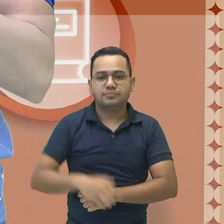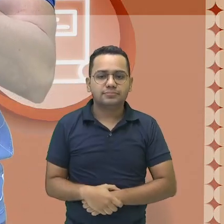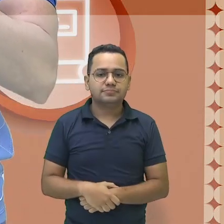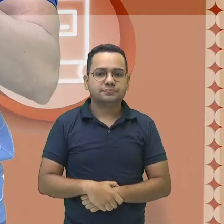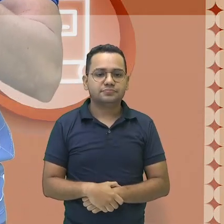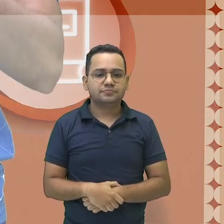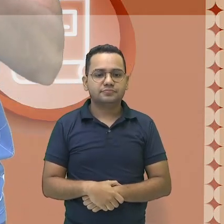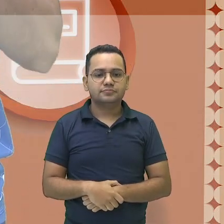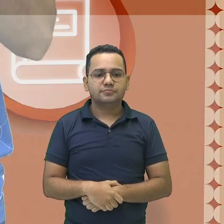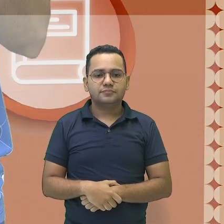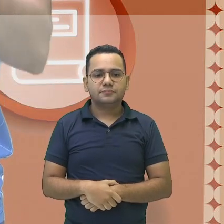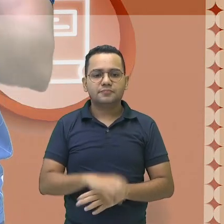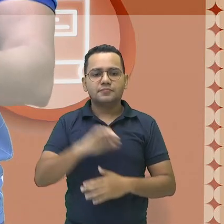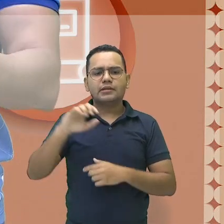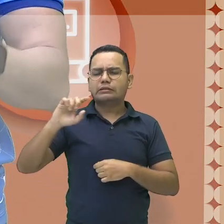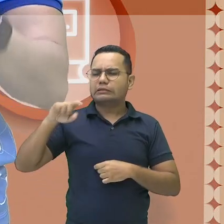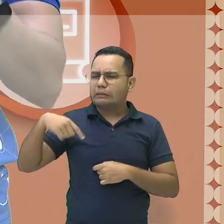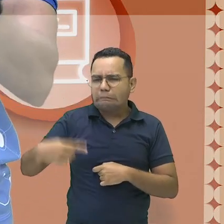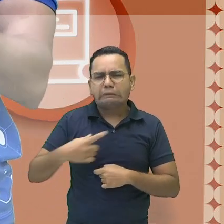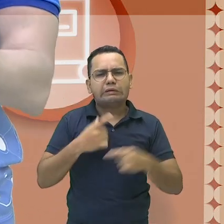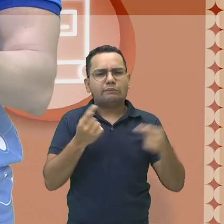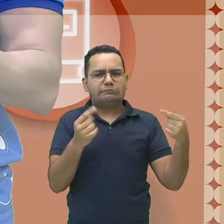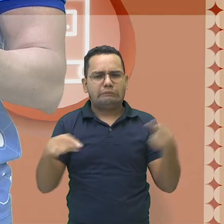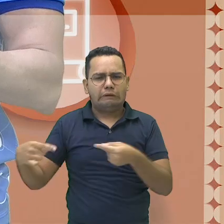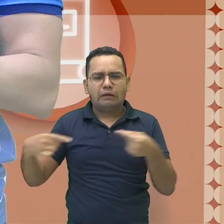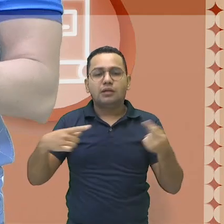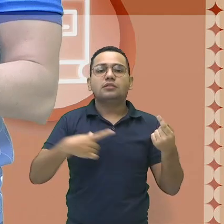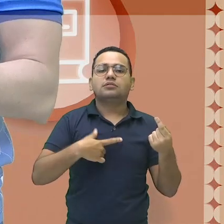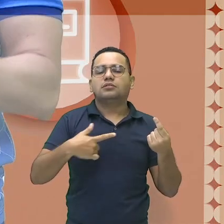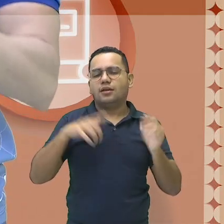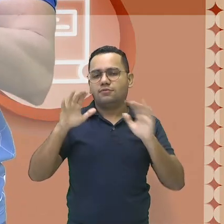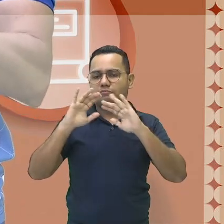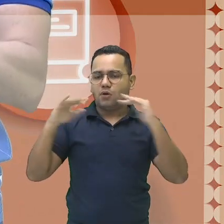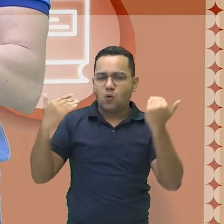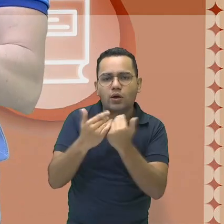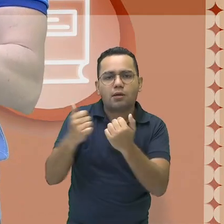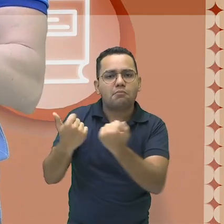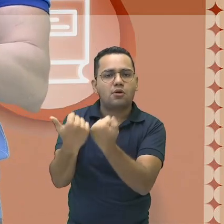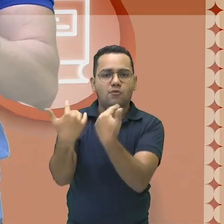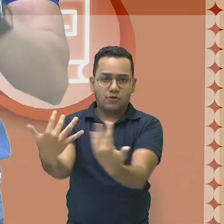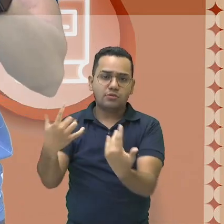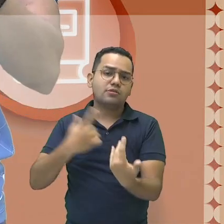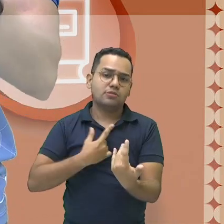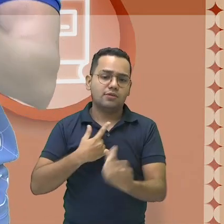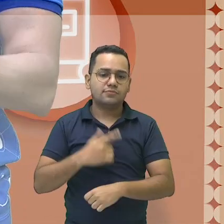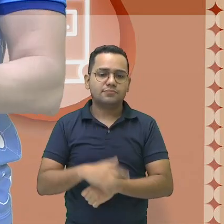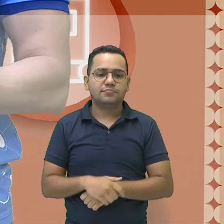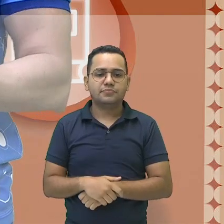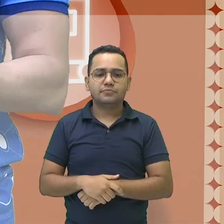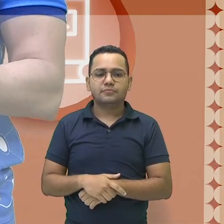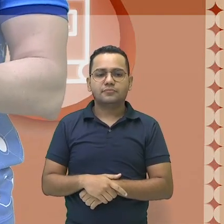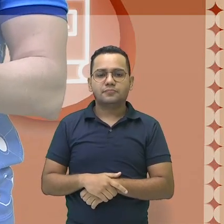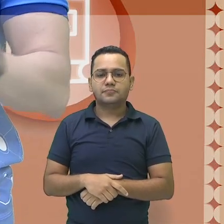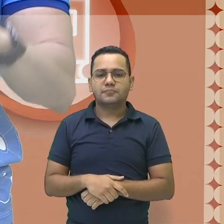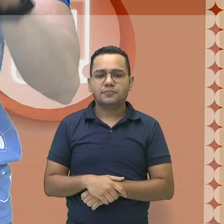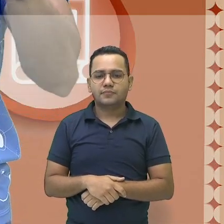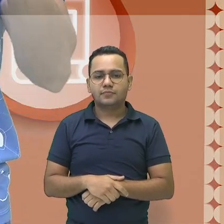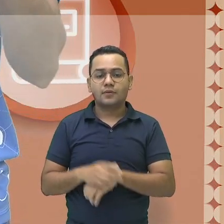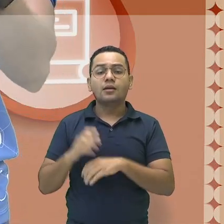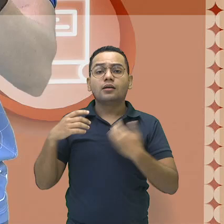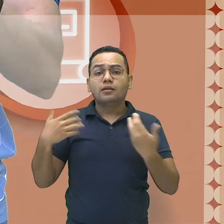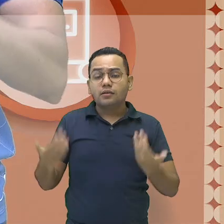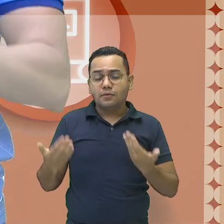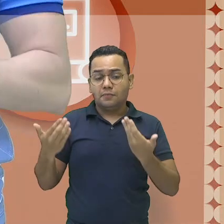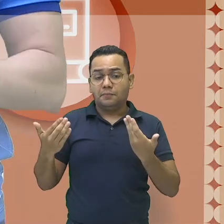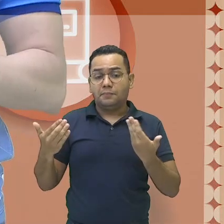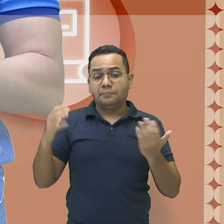os debates sobre educação ambiental vem se ampliando em congressos, em conferências, né? Temos documentos importantes também que orientaram